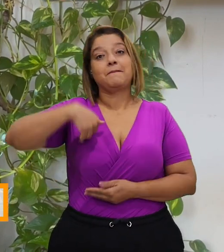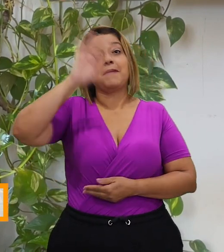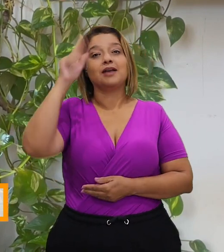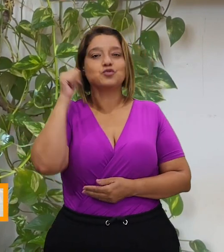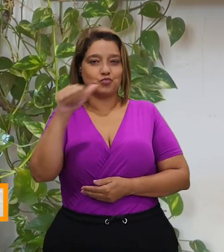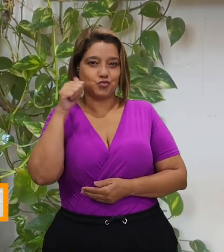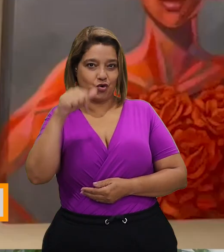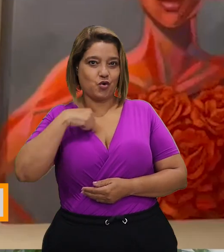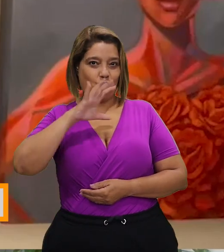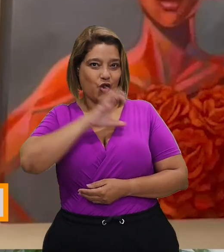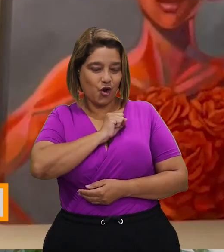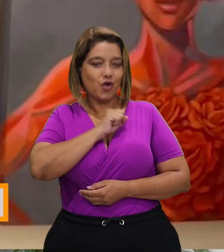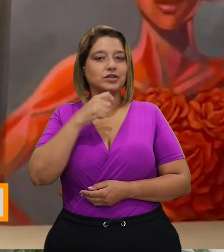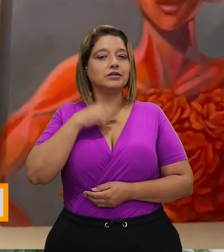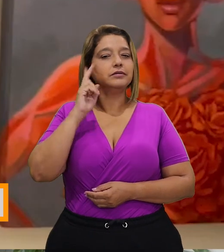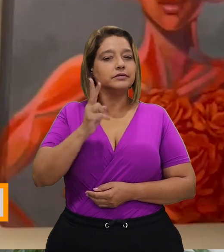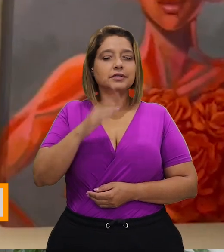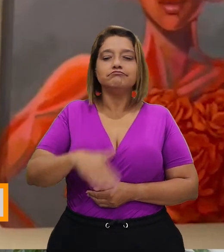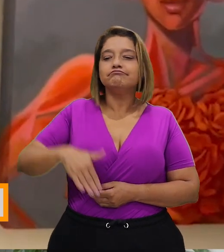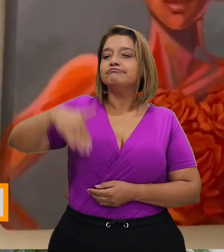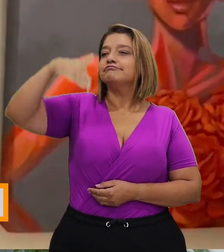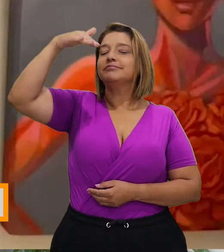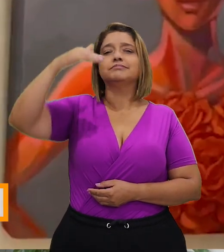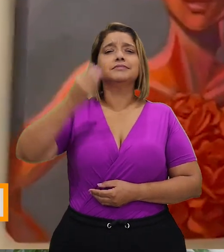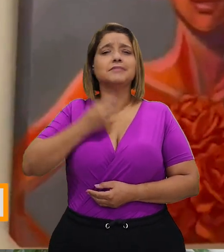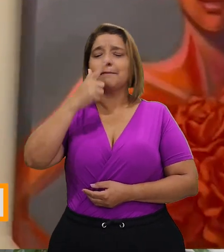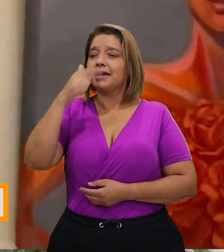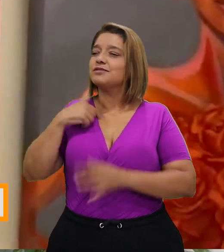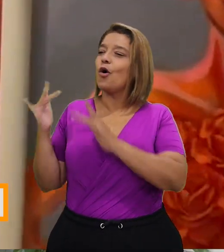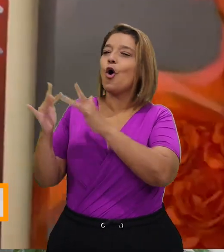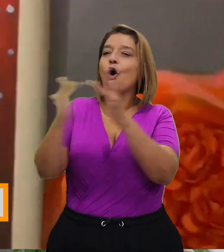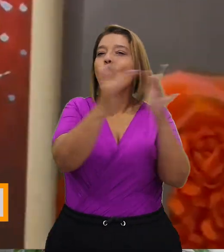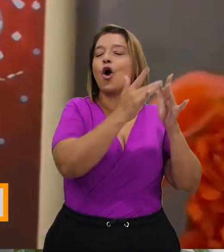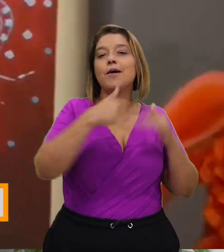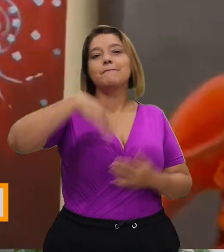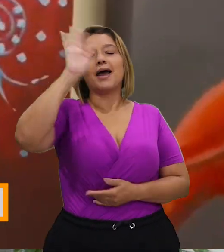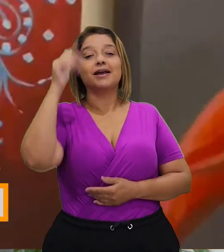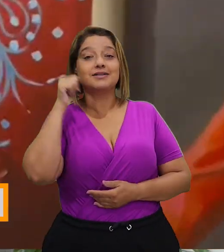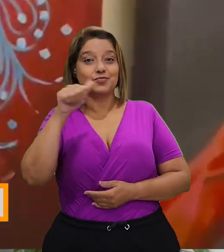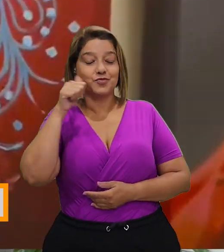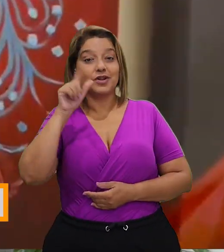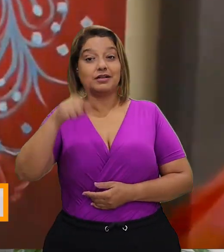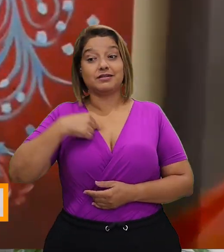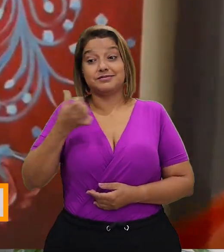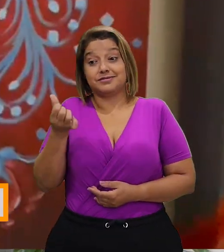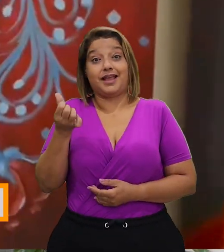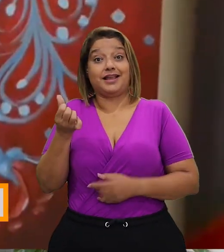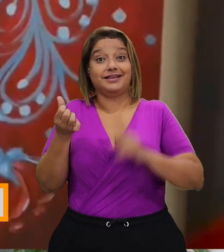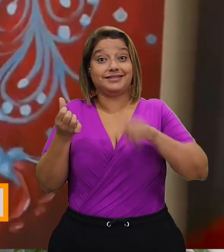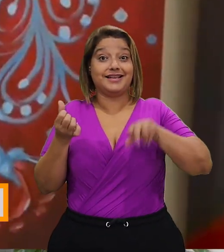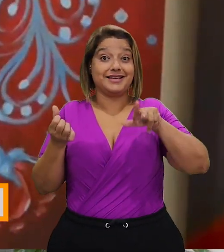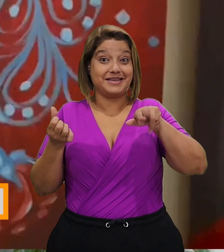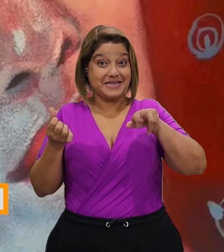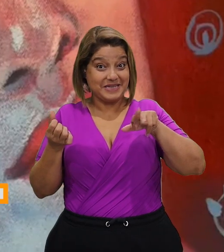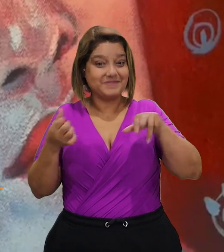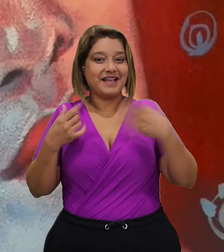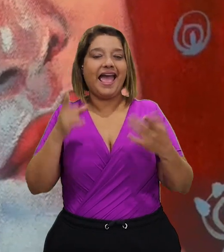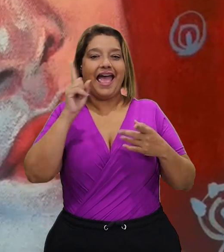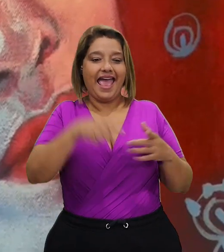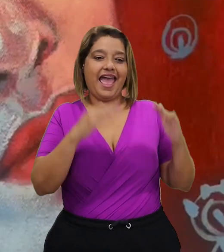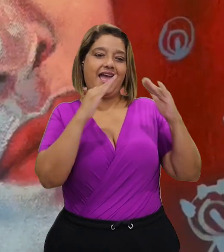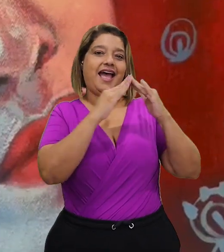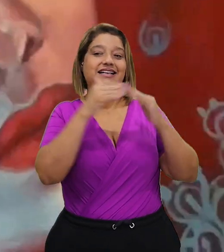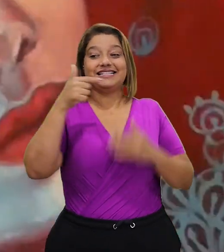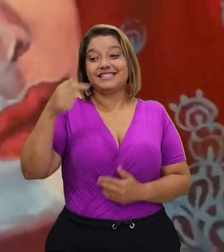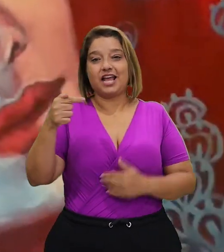o feminino e muitas vezes me perguntam. Primeiro, porque eu sou mulher. Segundo, porque eu cresci rodeada de